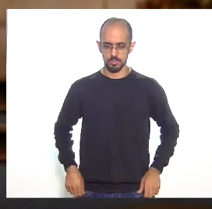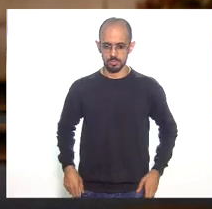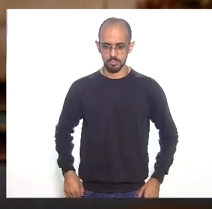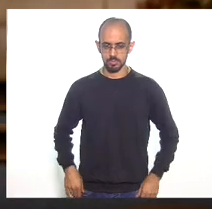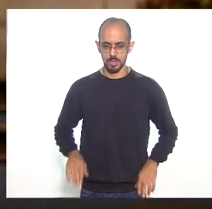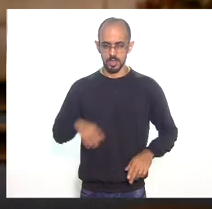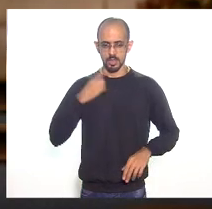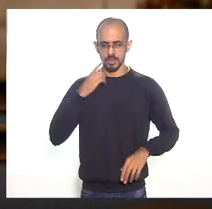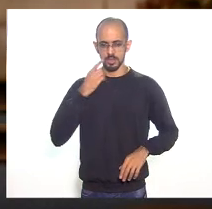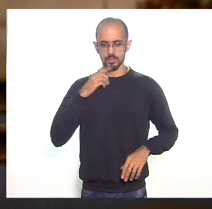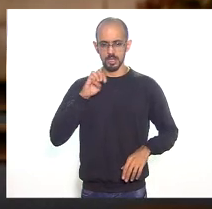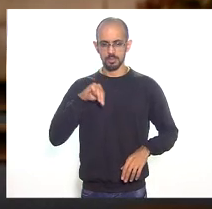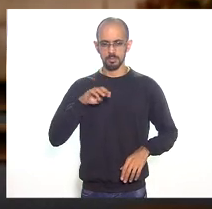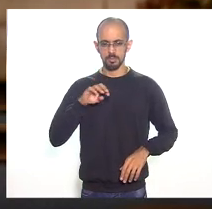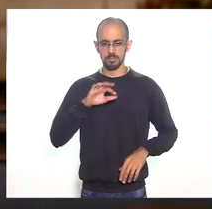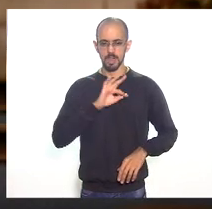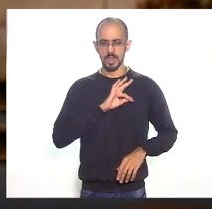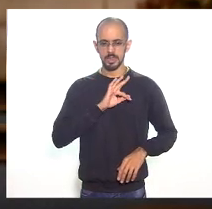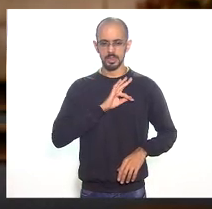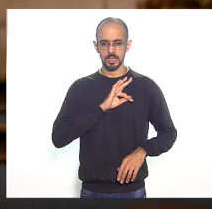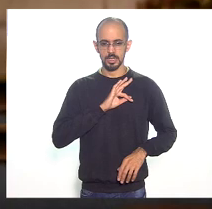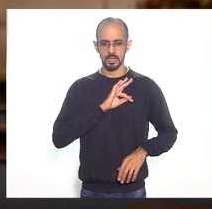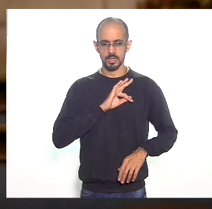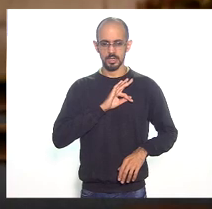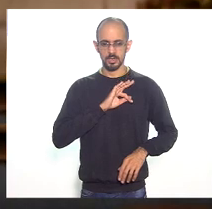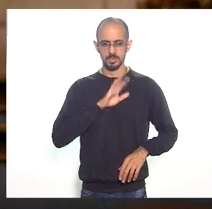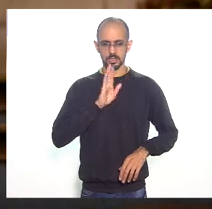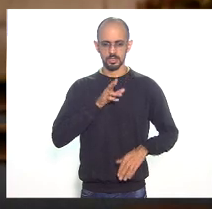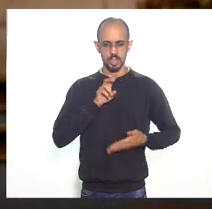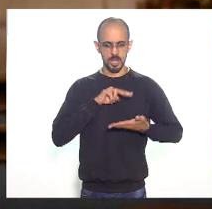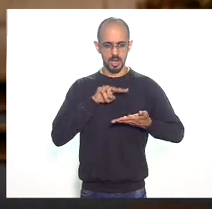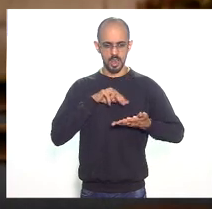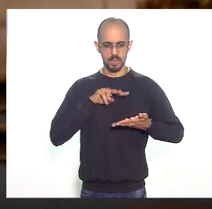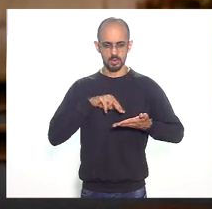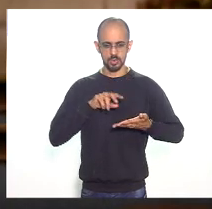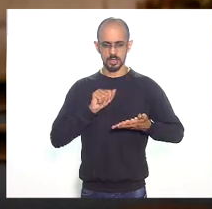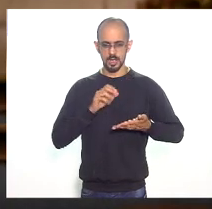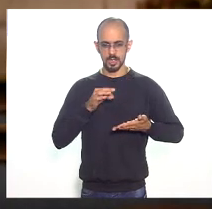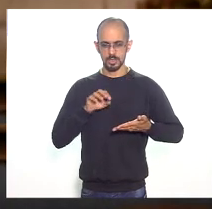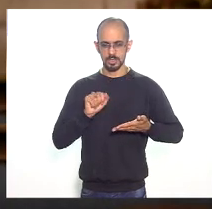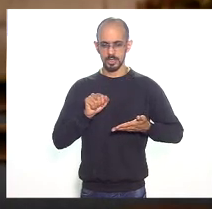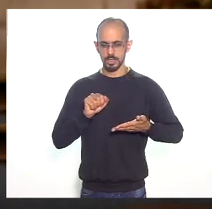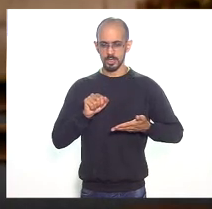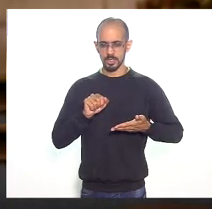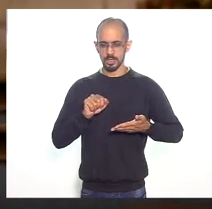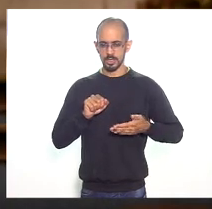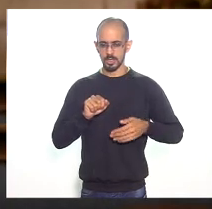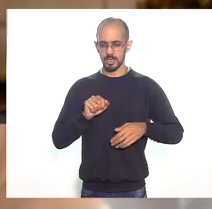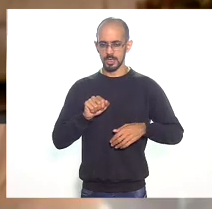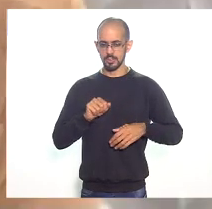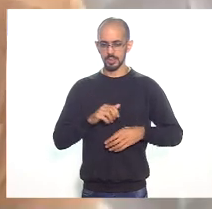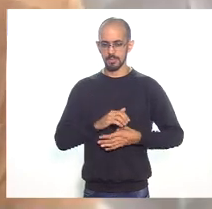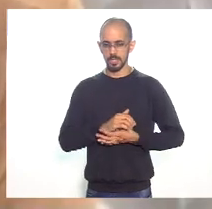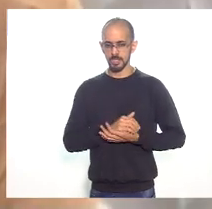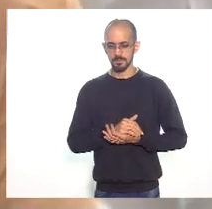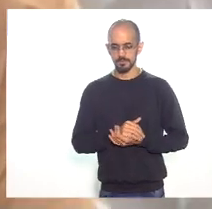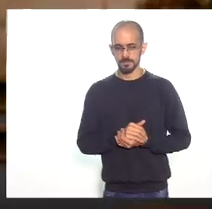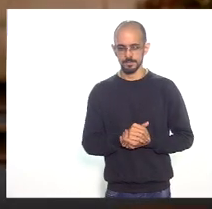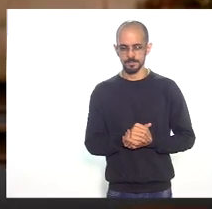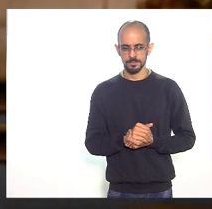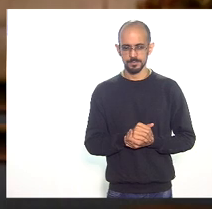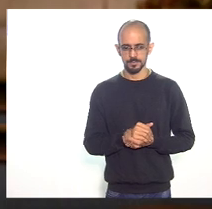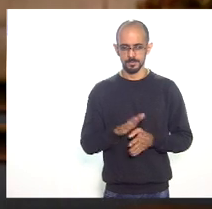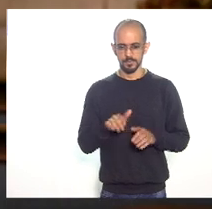Deputada Marta, a excelência já fez a leitura da data da sessão anterior? Já sim, presidente. Por isso que eu